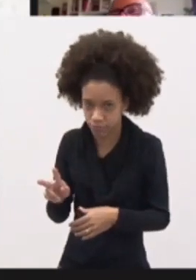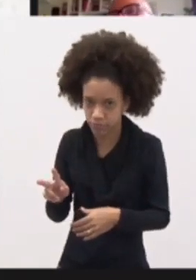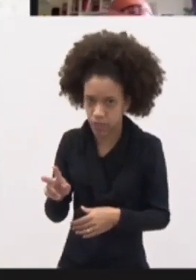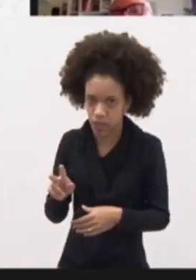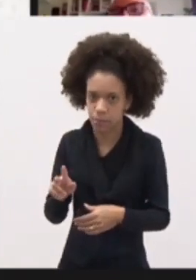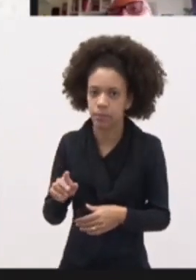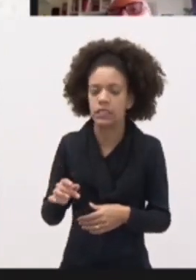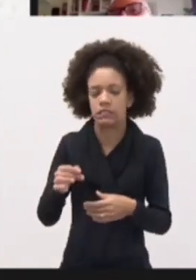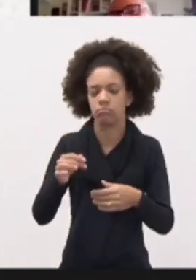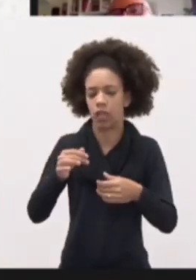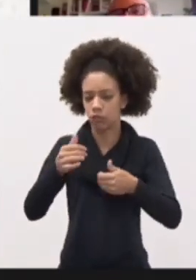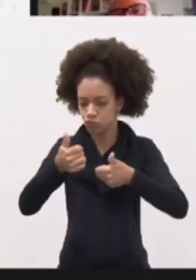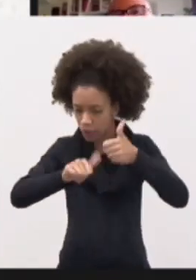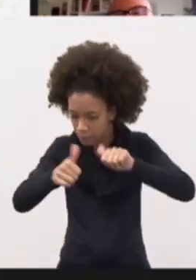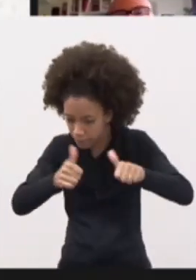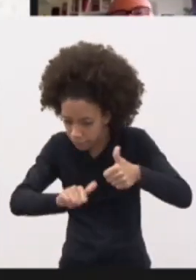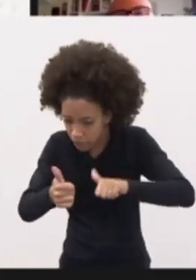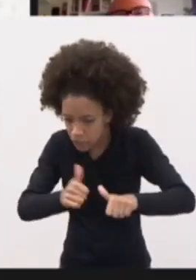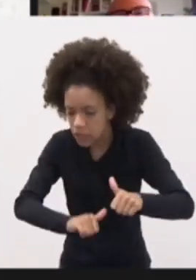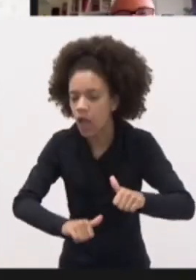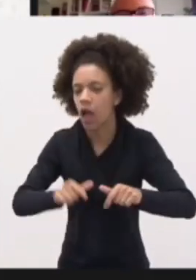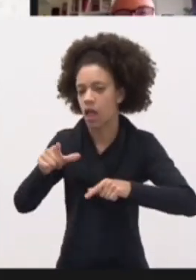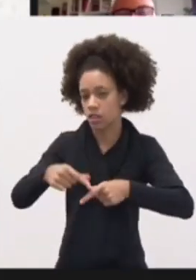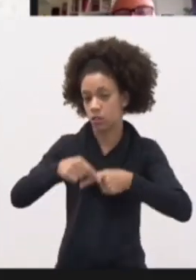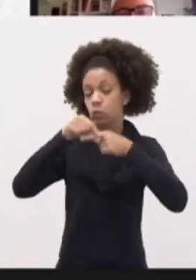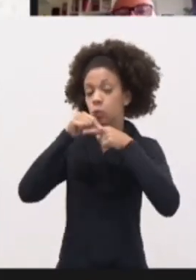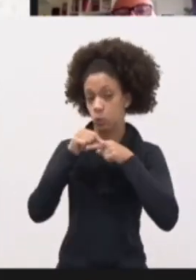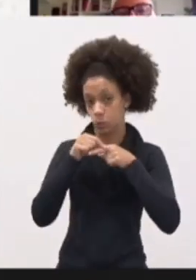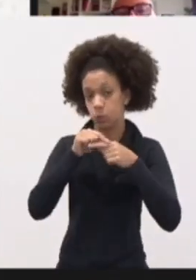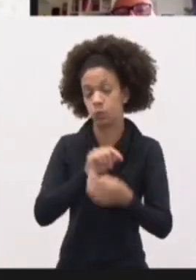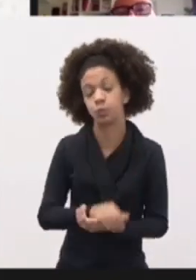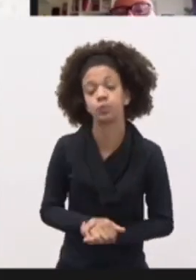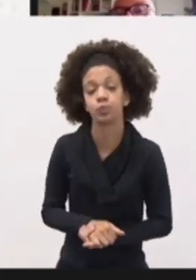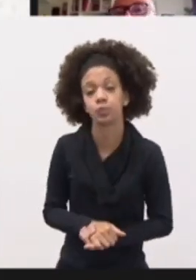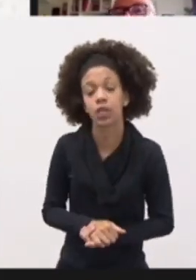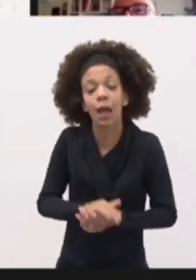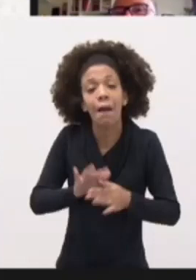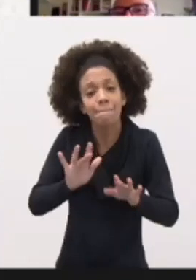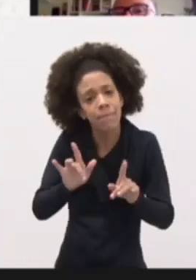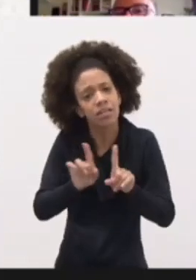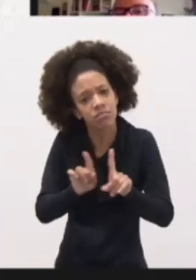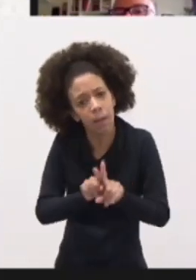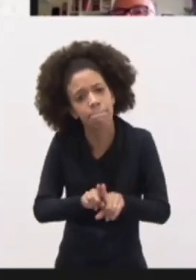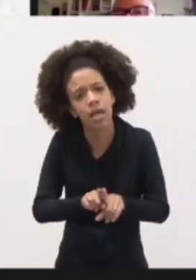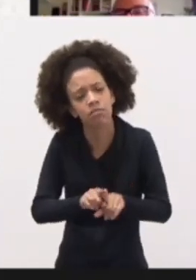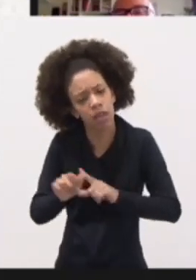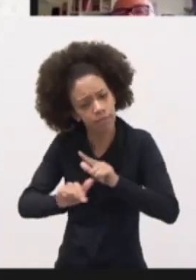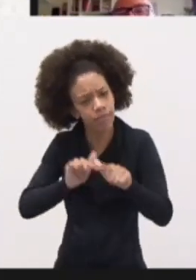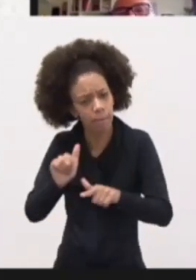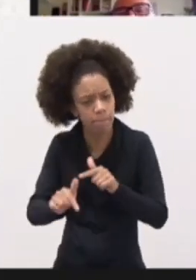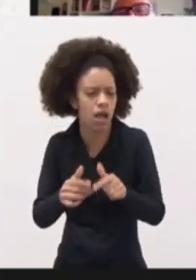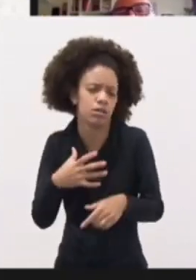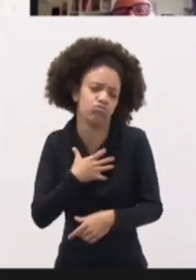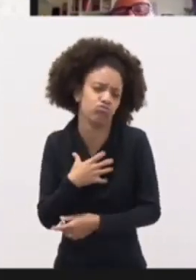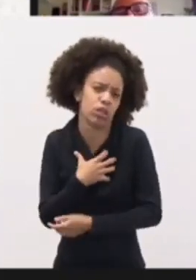ele teve que selecionar e buscar alguns conteúdos, né? Mas também trabalhou aspectos